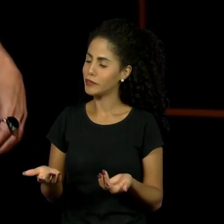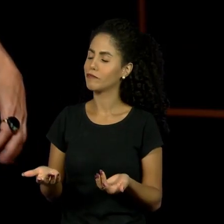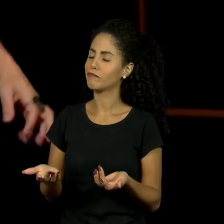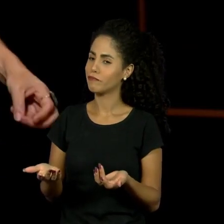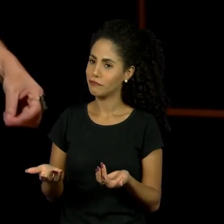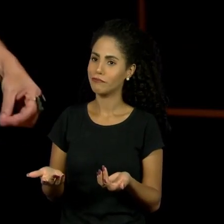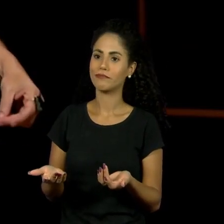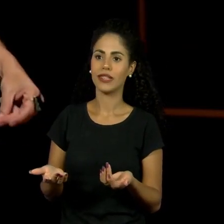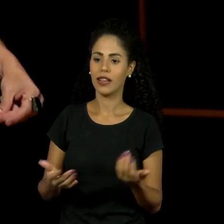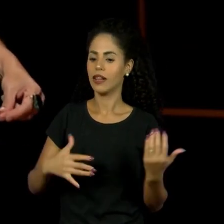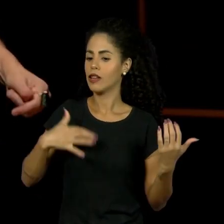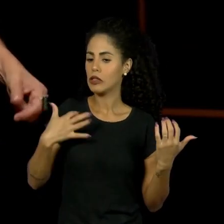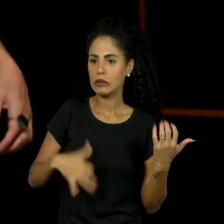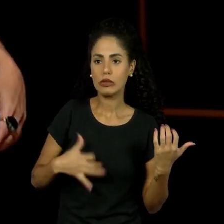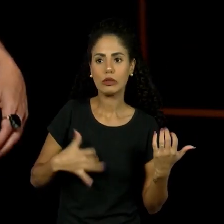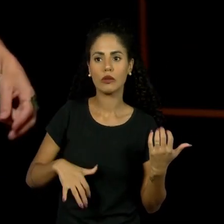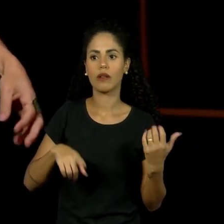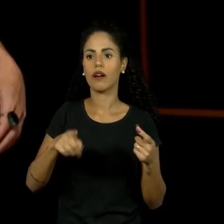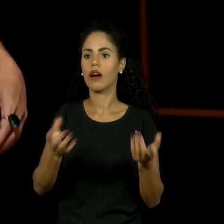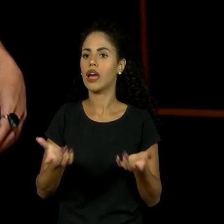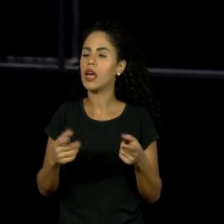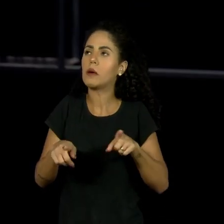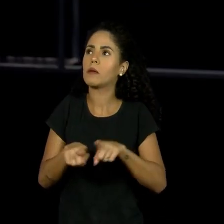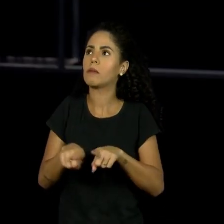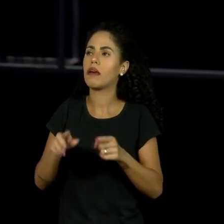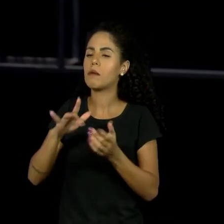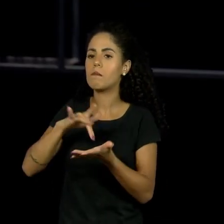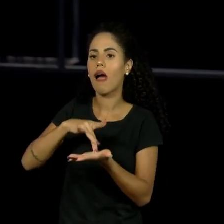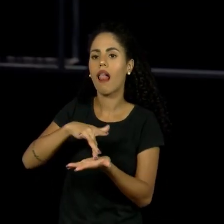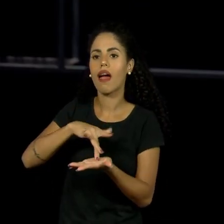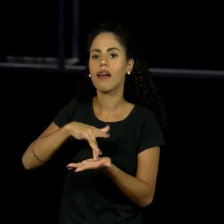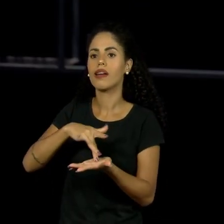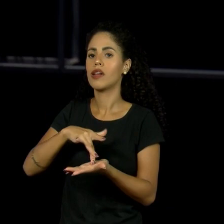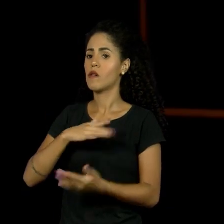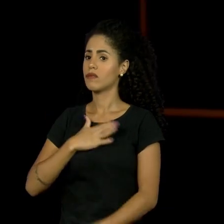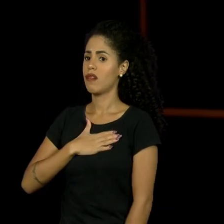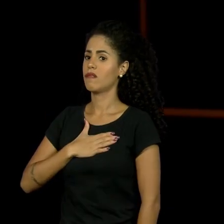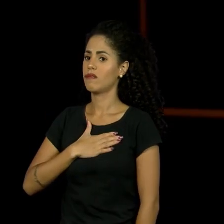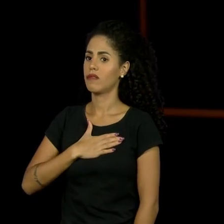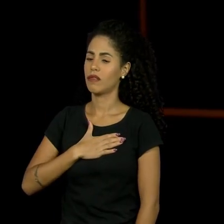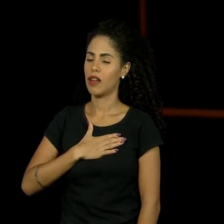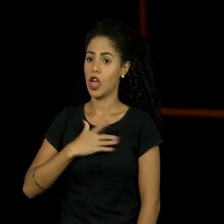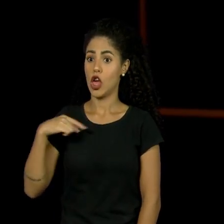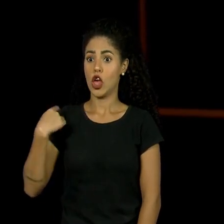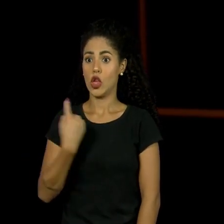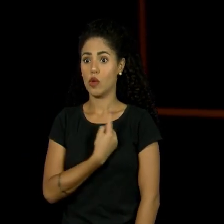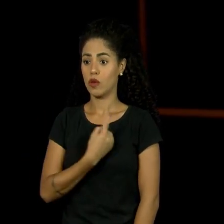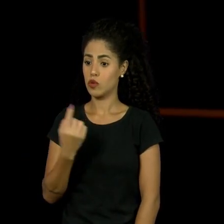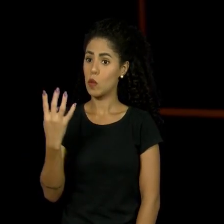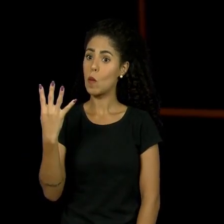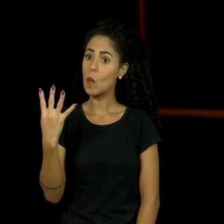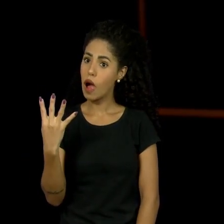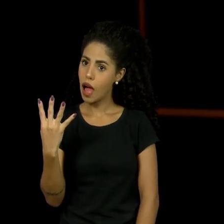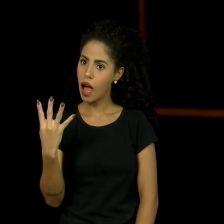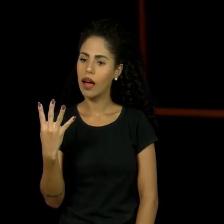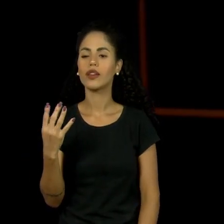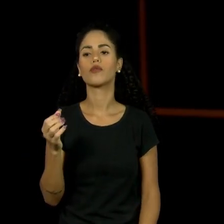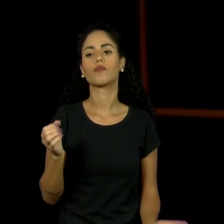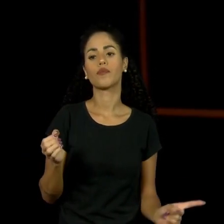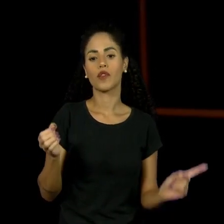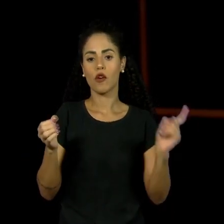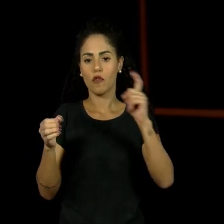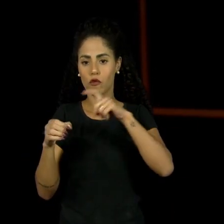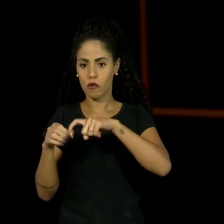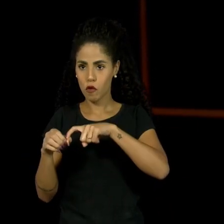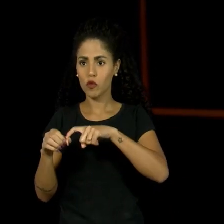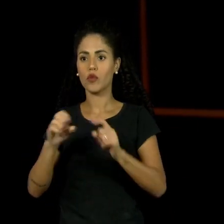mundo tocando, eu queria ser bailarina. E quando a gente, né, nós 4 voltamos para São João da Boa Vista, eu